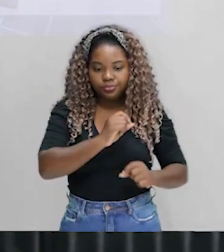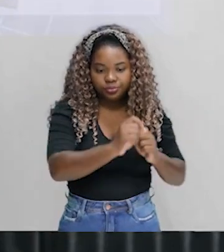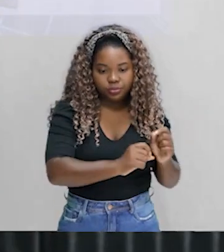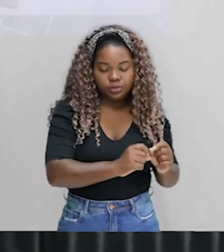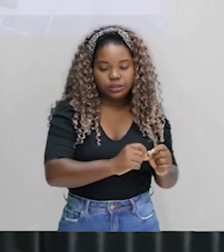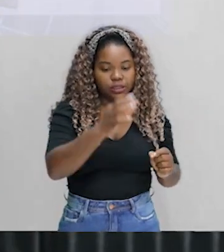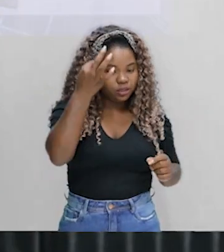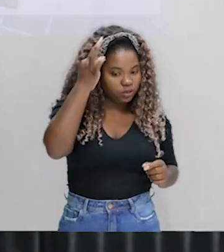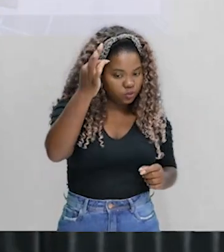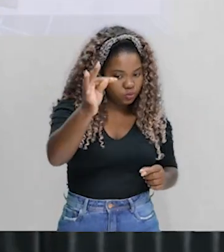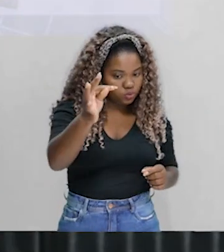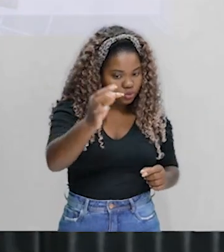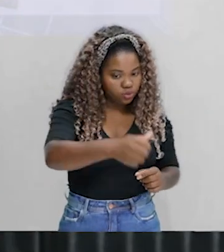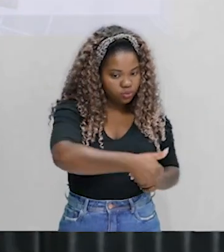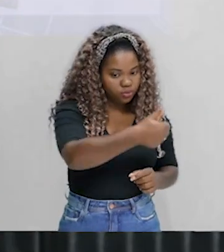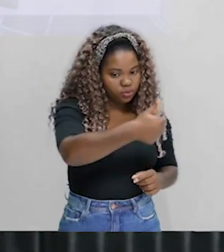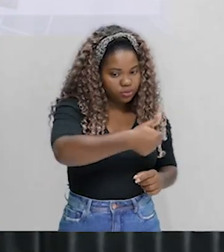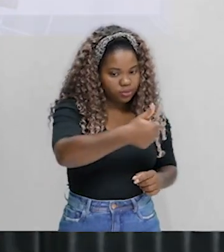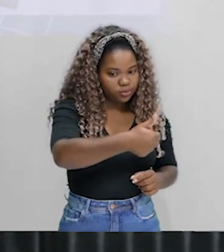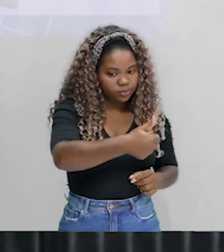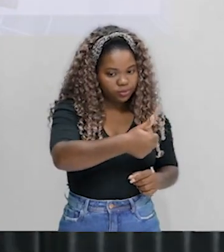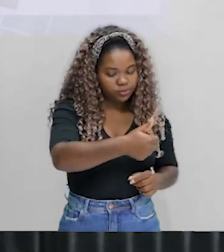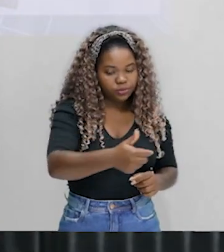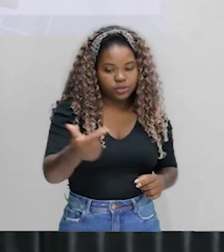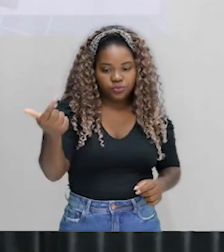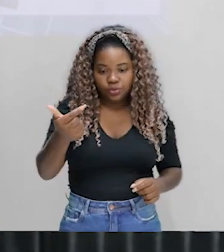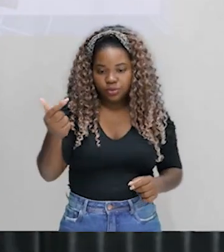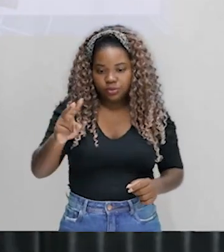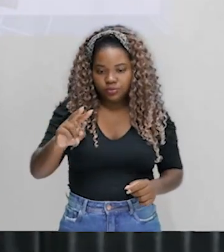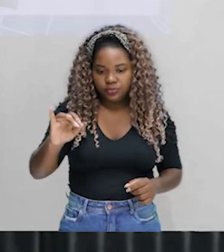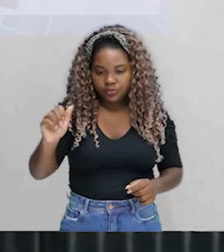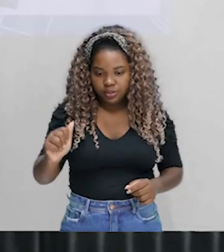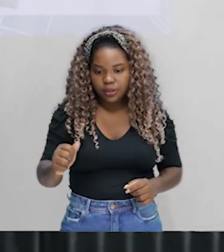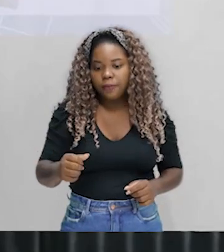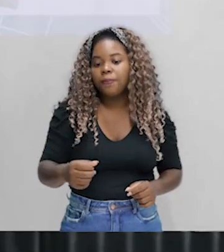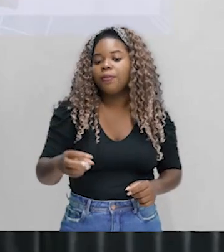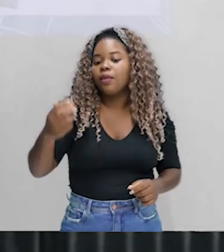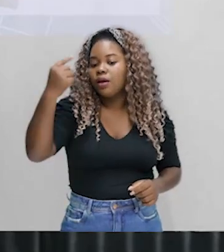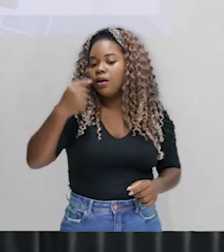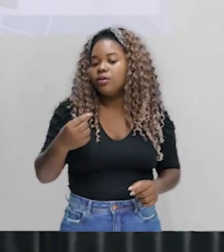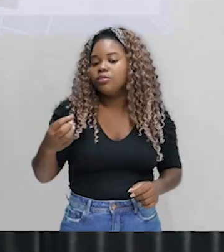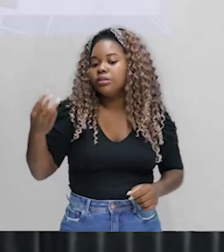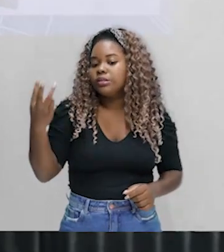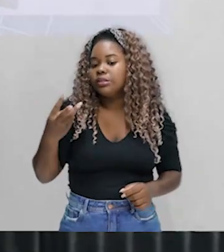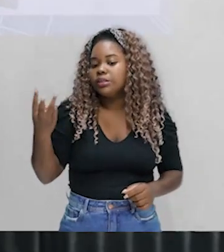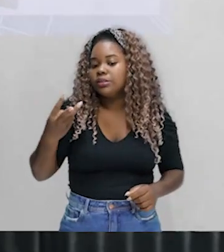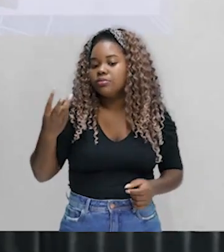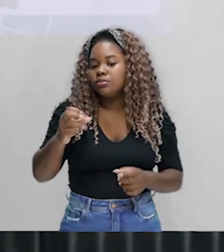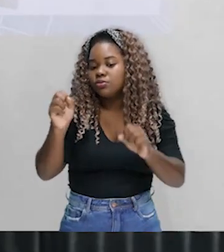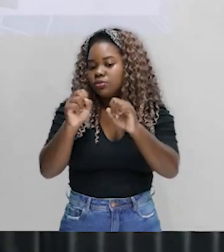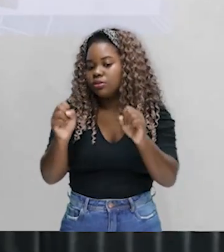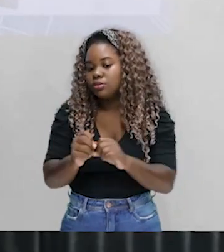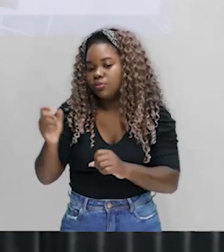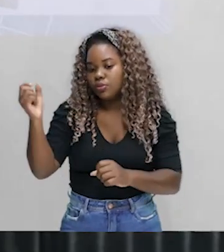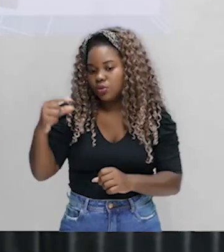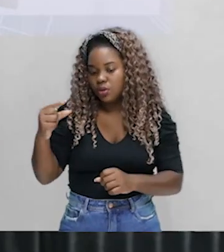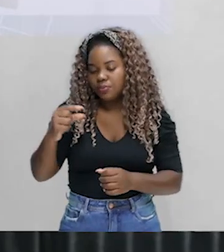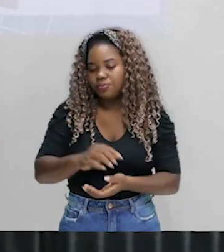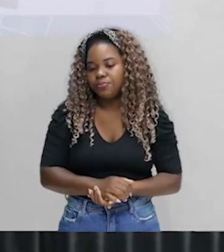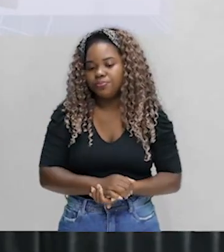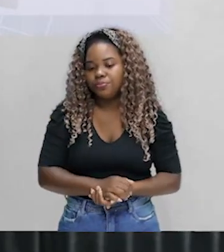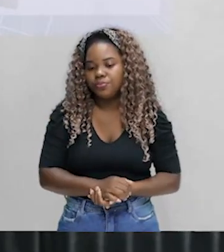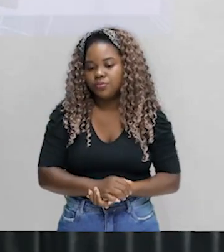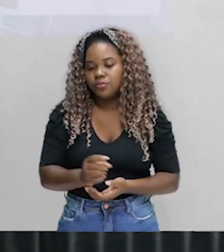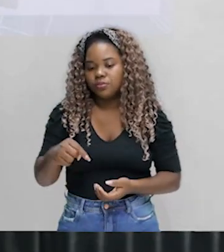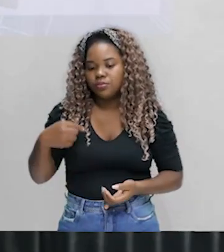Bang, ocorreu aqui, ó, a formação da Via Láctea. Lá na Via Láctea nós temos aqui a formação do Sistema Solar, e